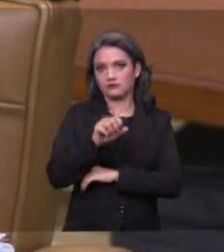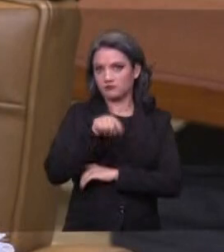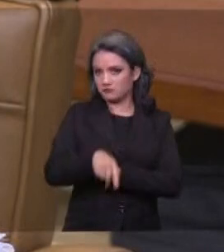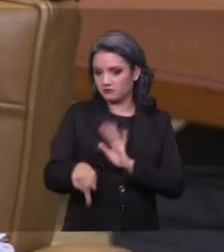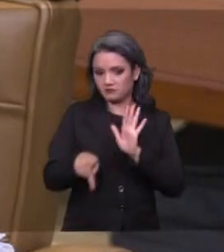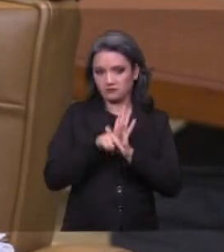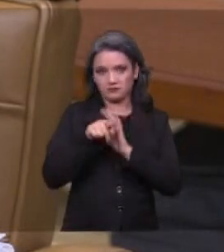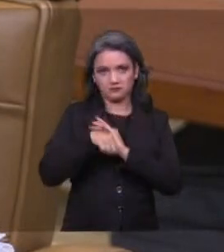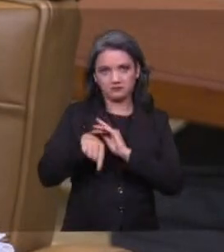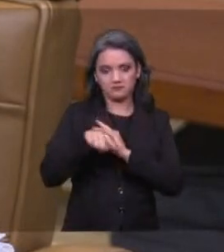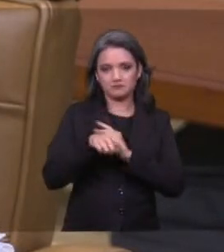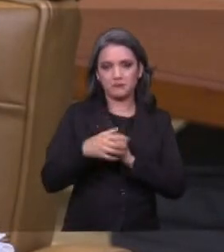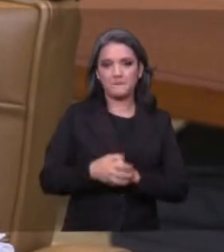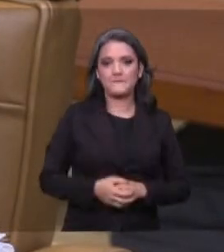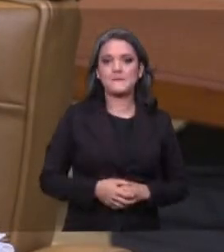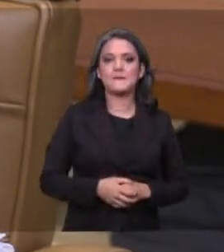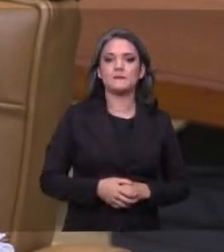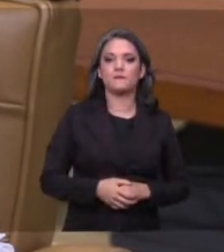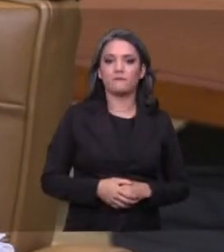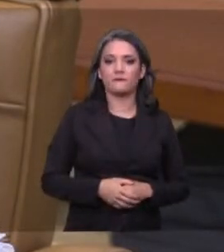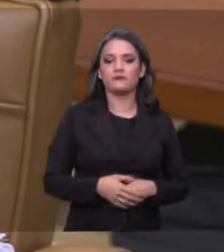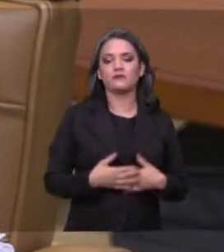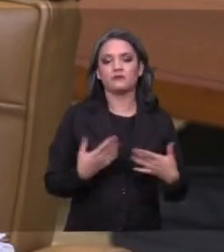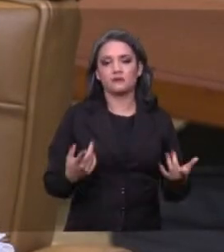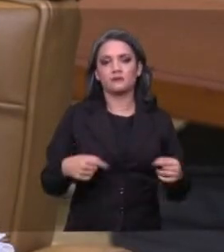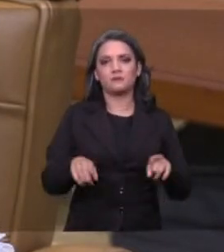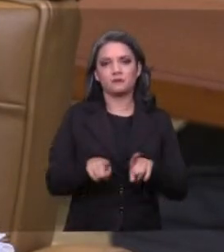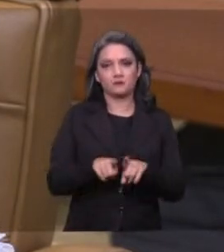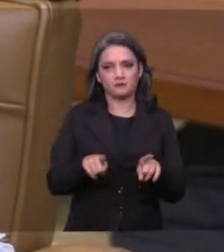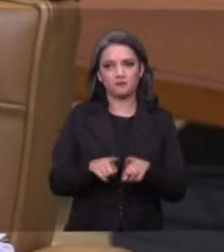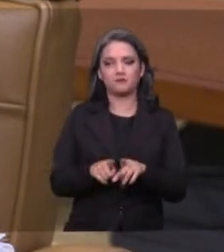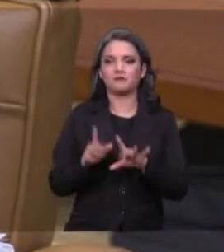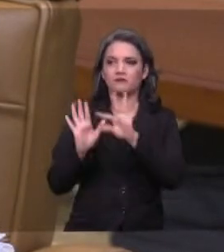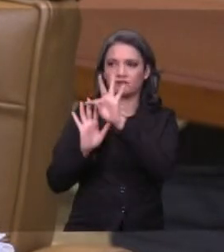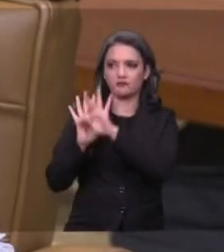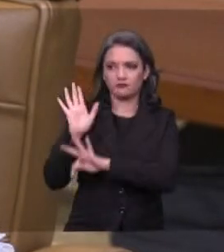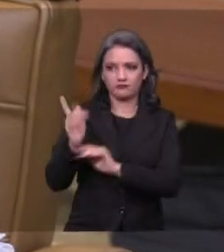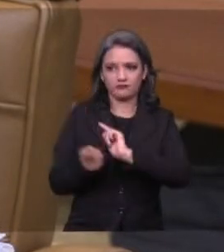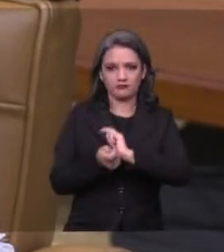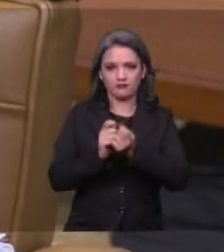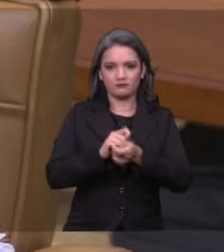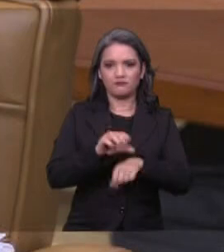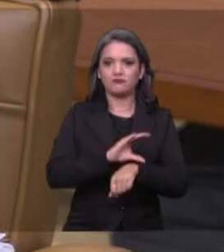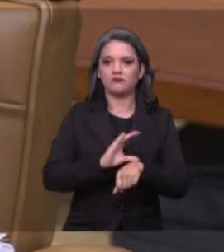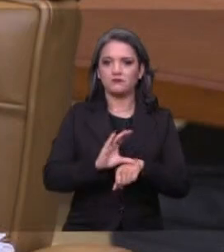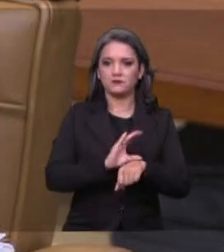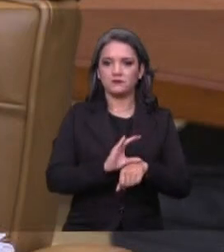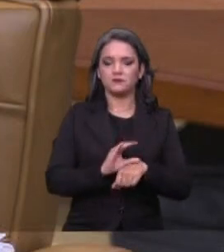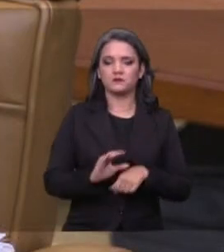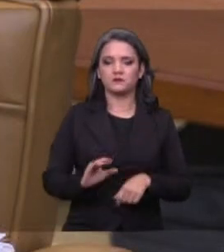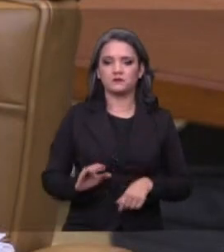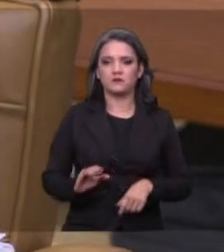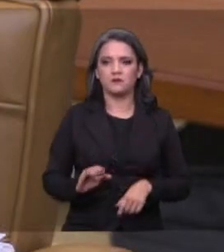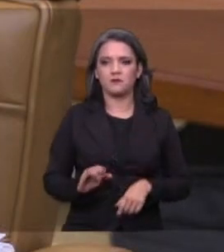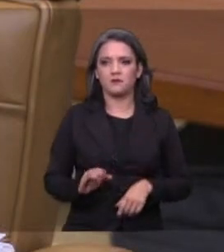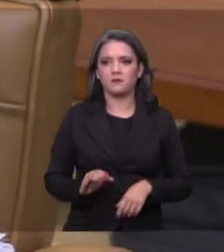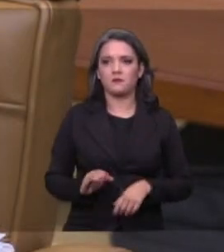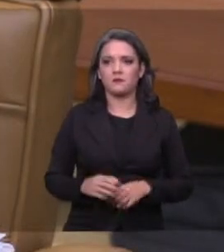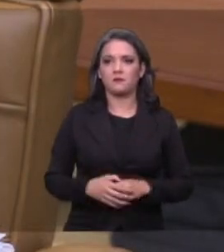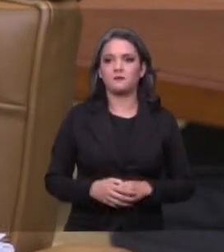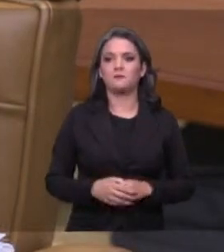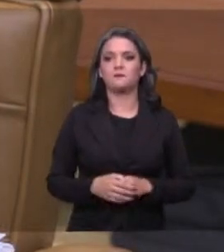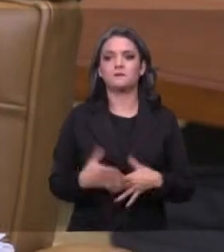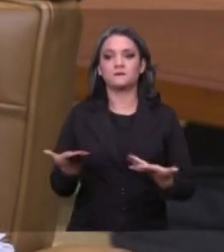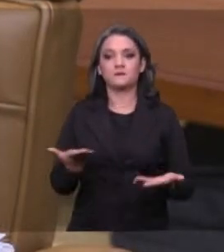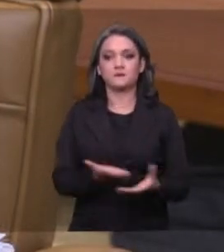90. Então, também atribuo aqui a interpretação conforme dada pelo eminente ministro Dias Toffoli.